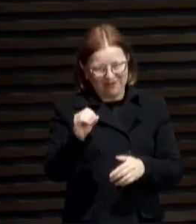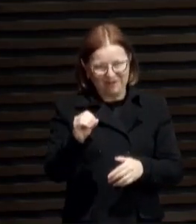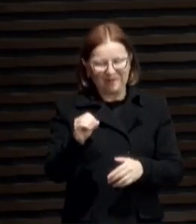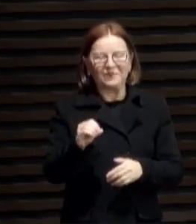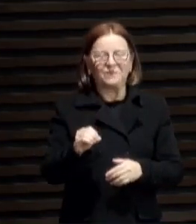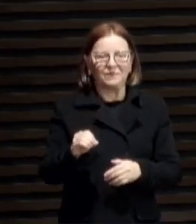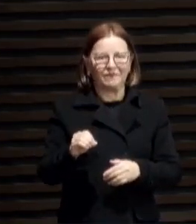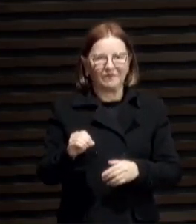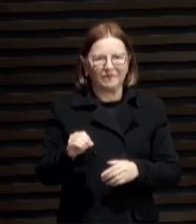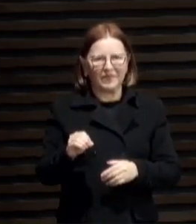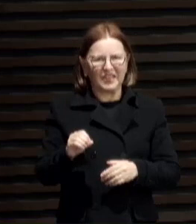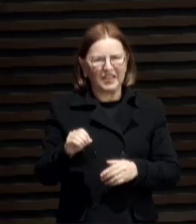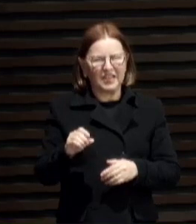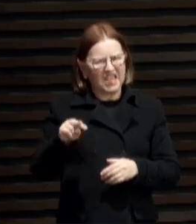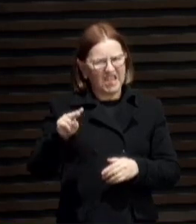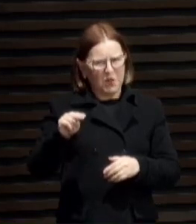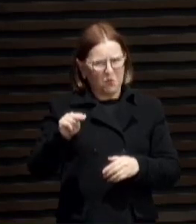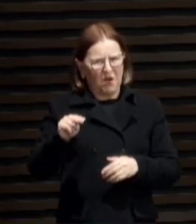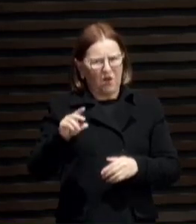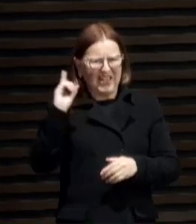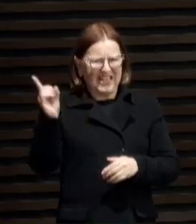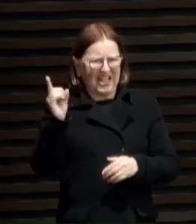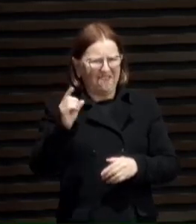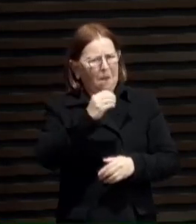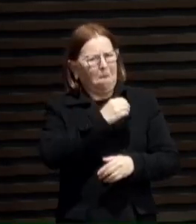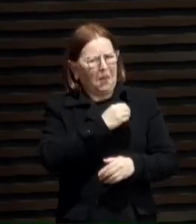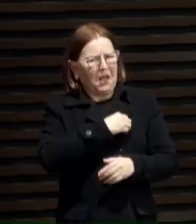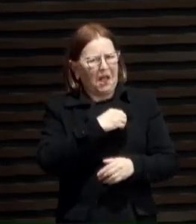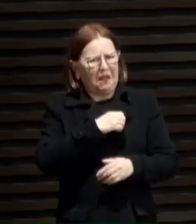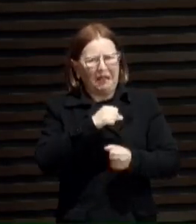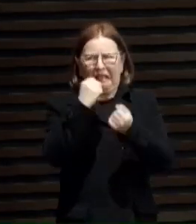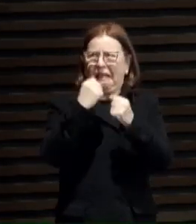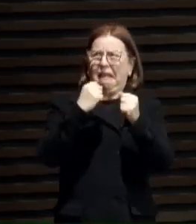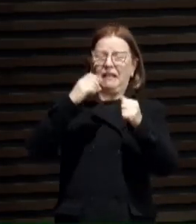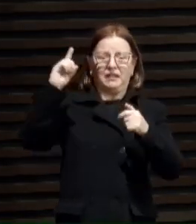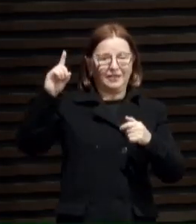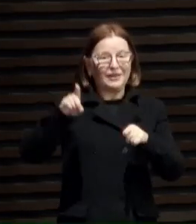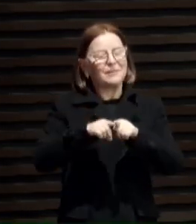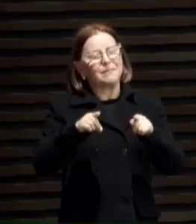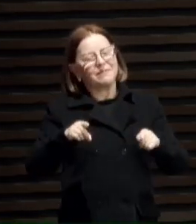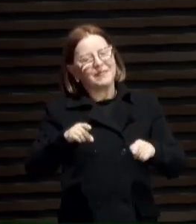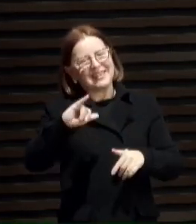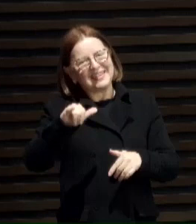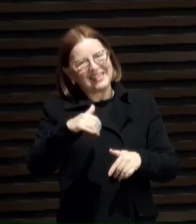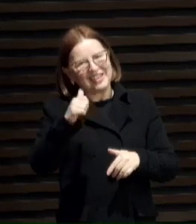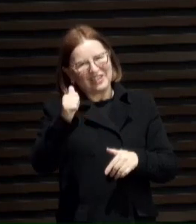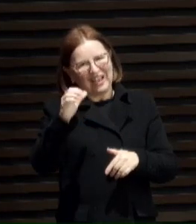cara igual Davi, pecador, rebelde. Mas Jacó amava o Senhor,